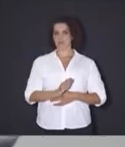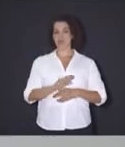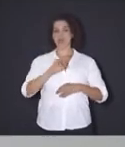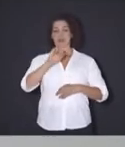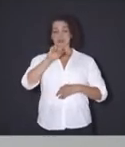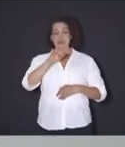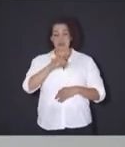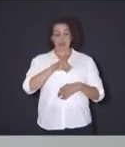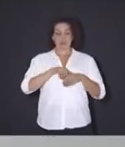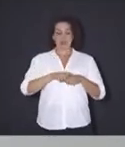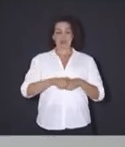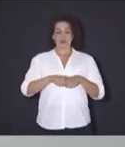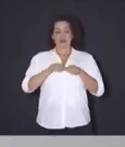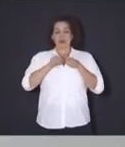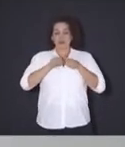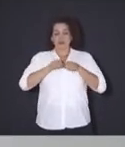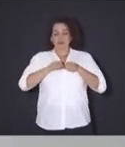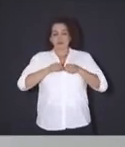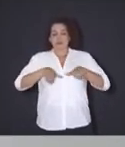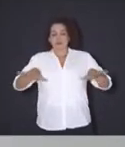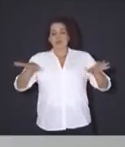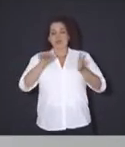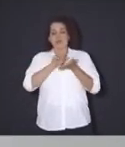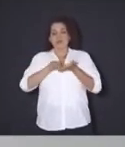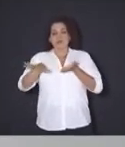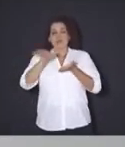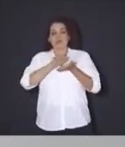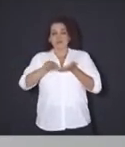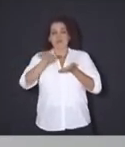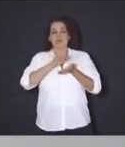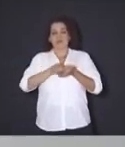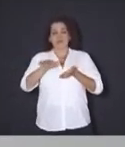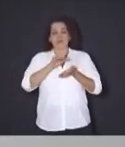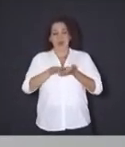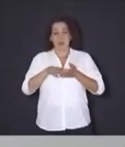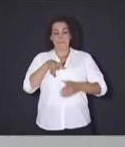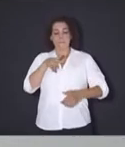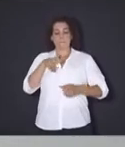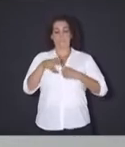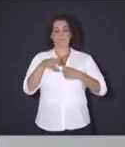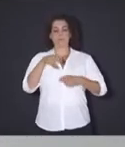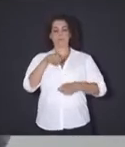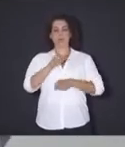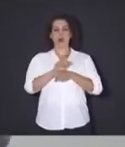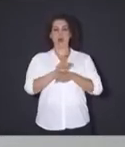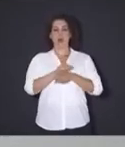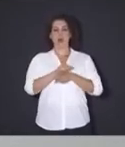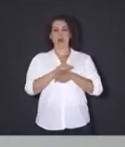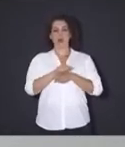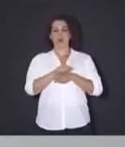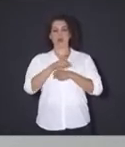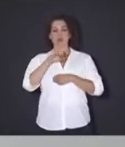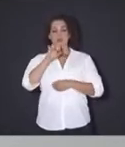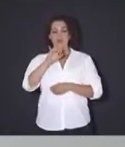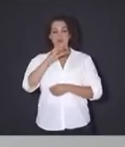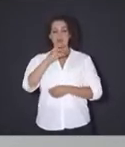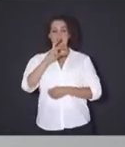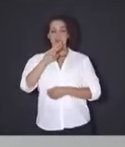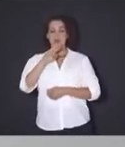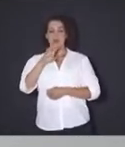na medida que você puxa o freio de mão no crédito à medida que você puxa o freio de mão nas atividades que promovem o crescimento